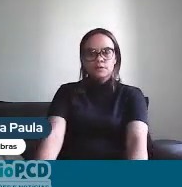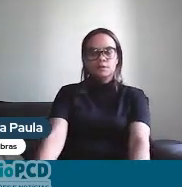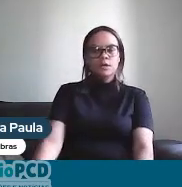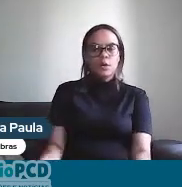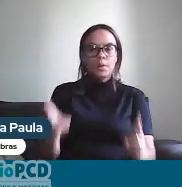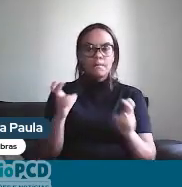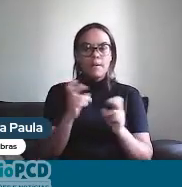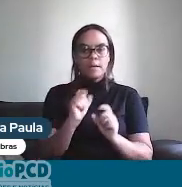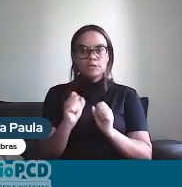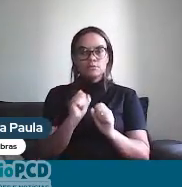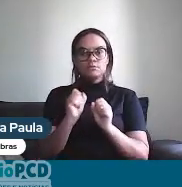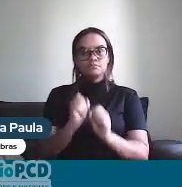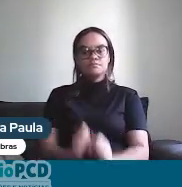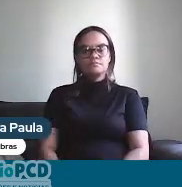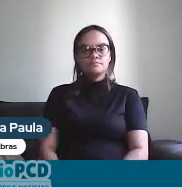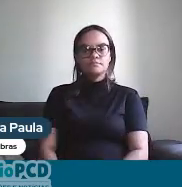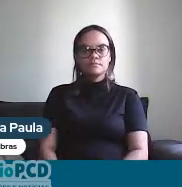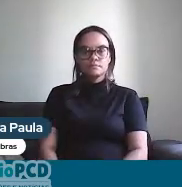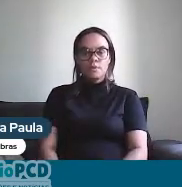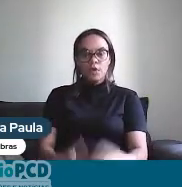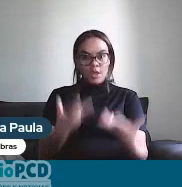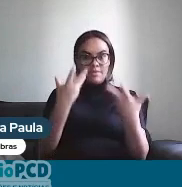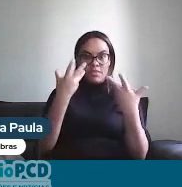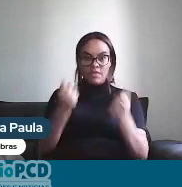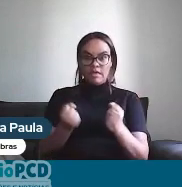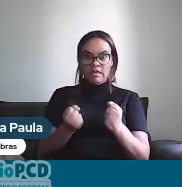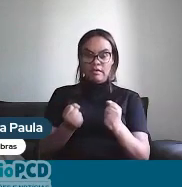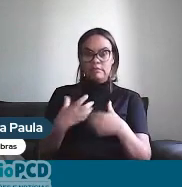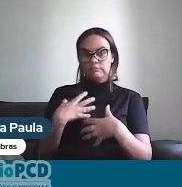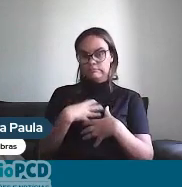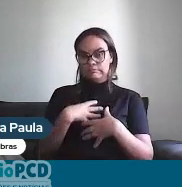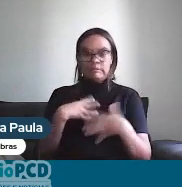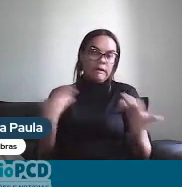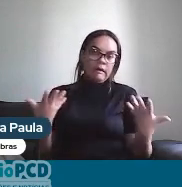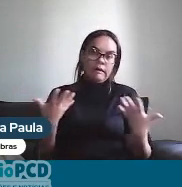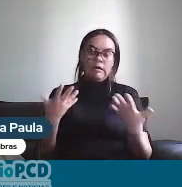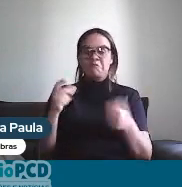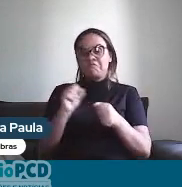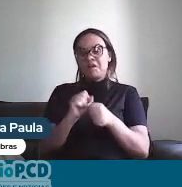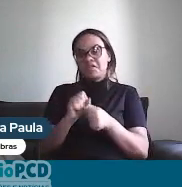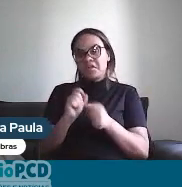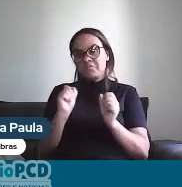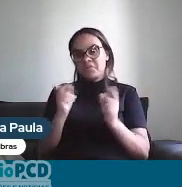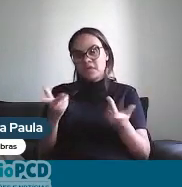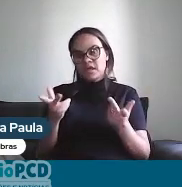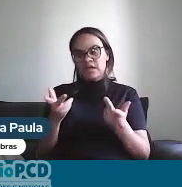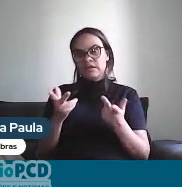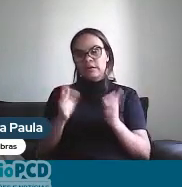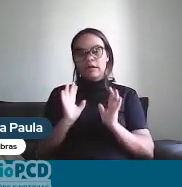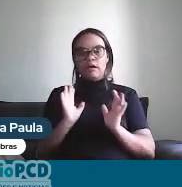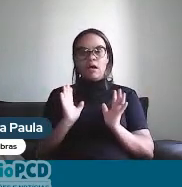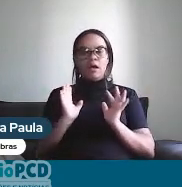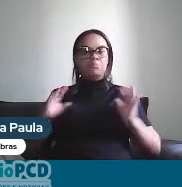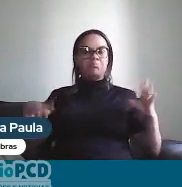percebe é que há uma aceitação da situação e que nós estamos, de uma certa forma, acomodados,